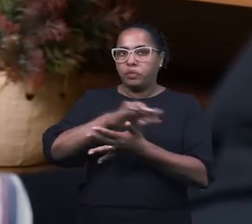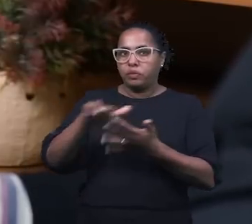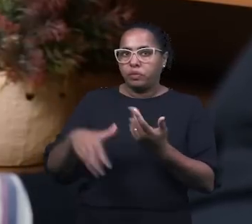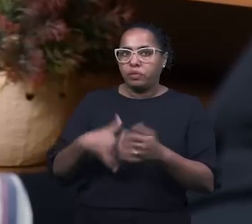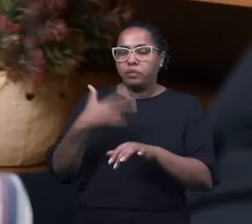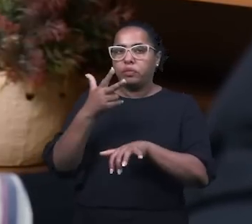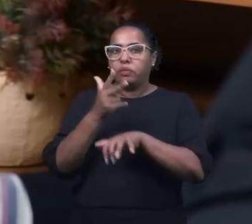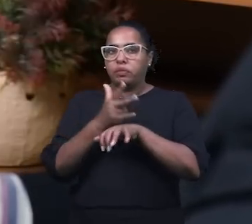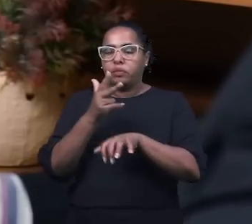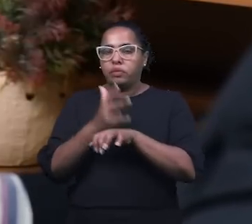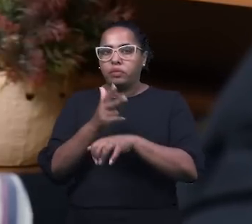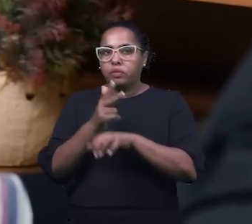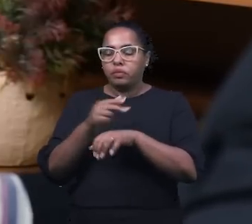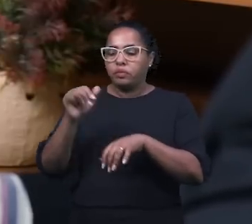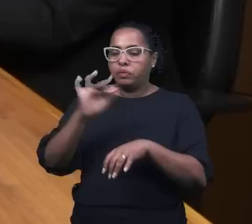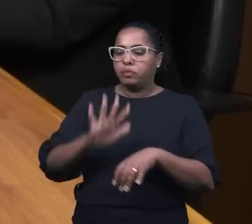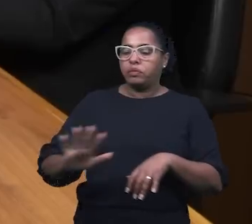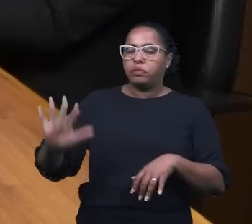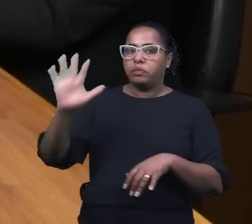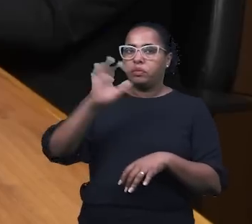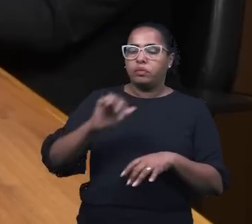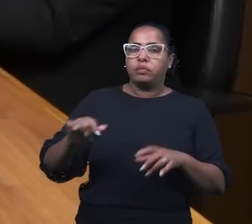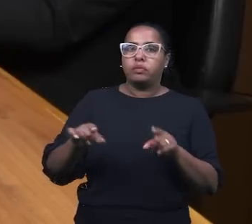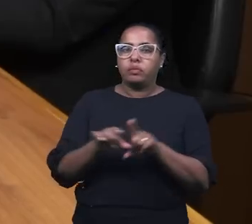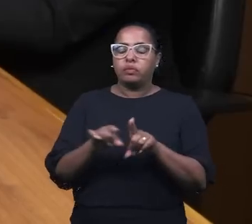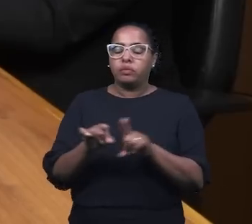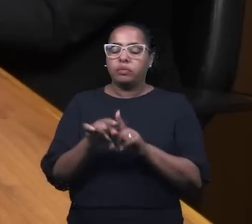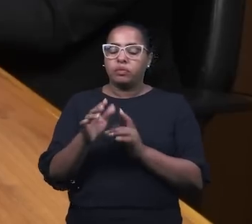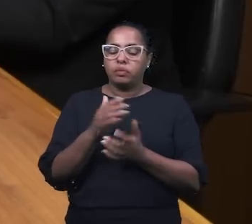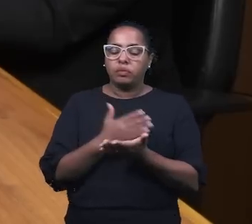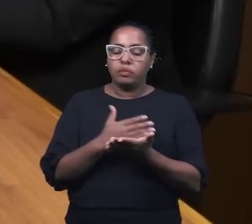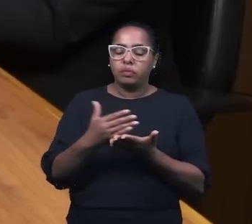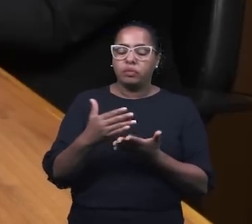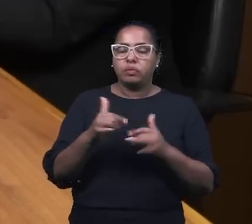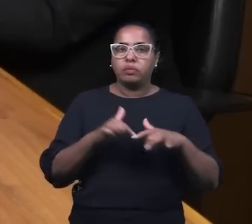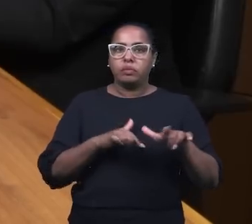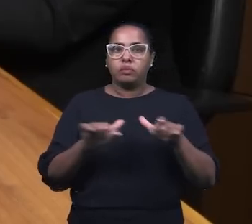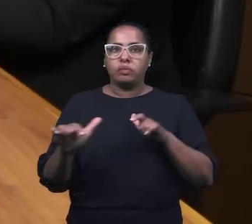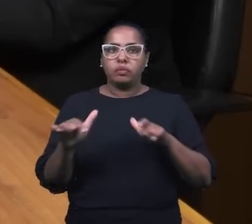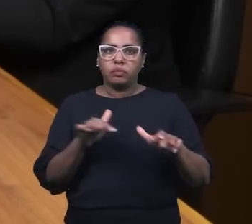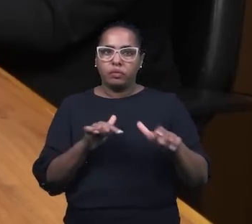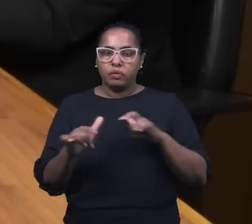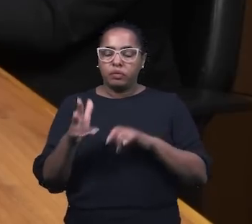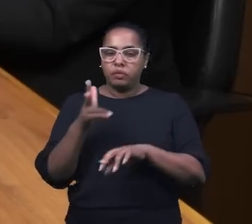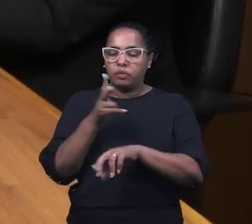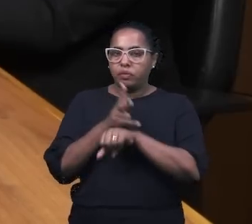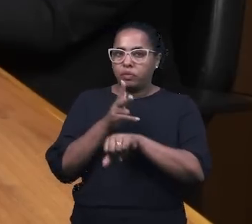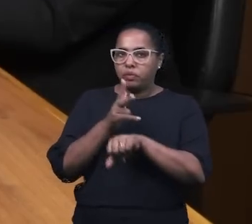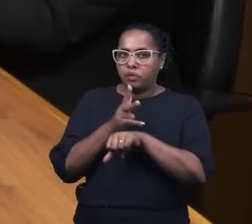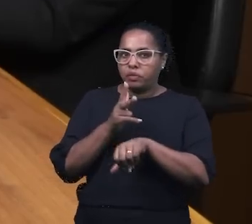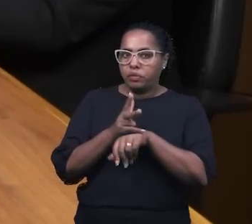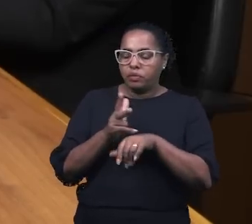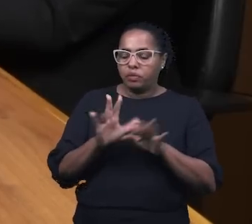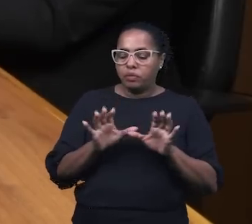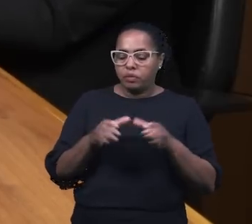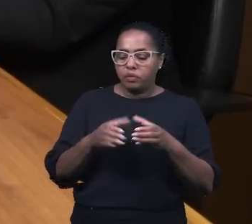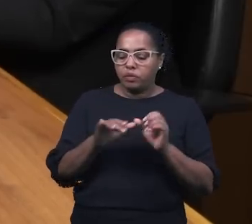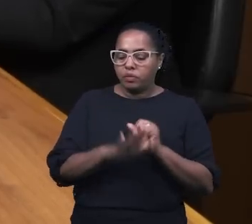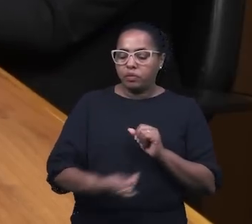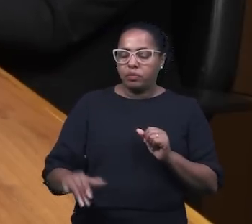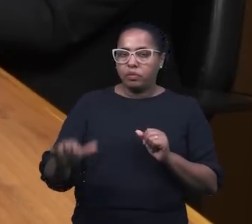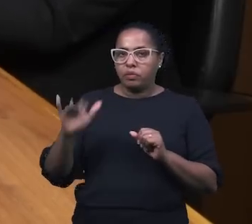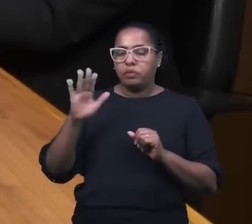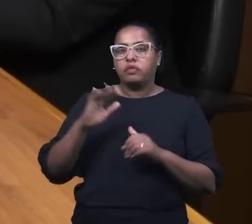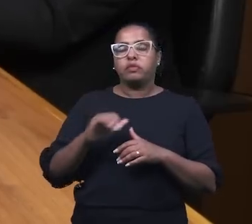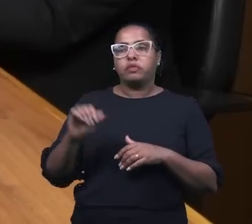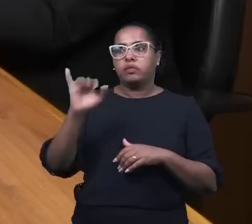que é aqueles vídeos com imagens. Começamos o trabalho de vídeos infantis,